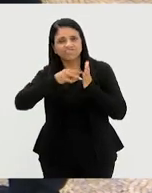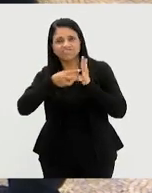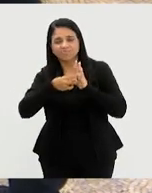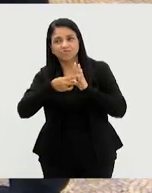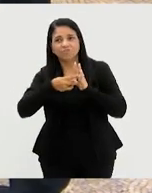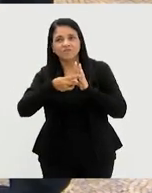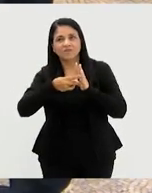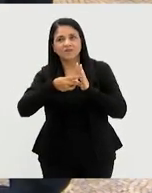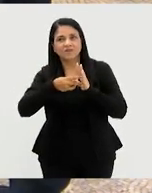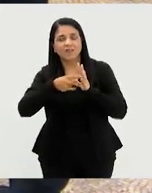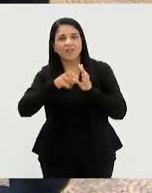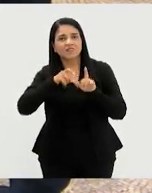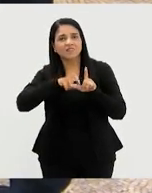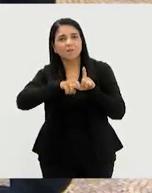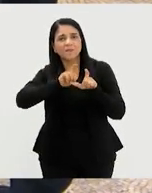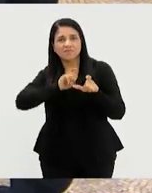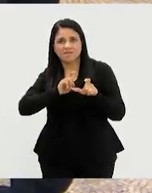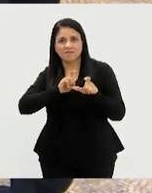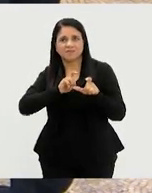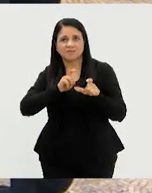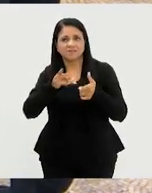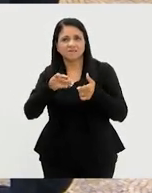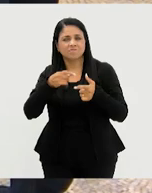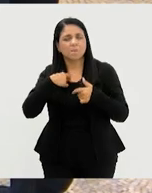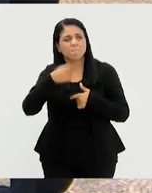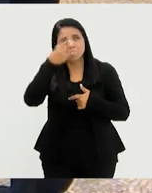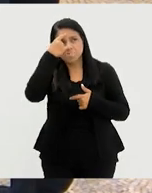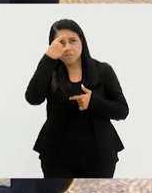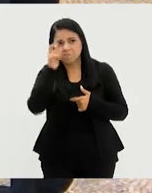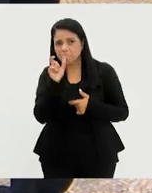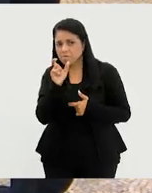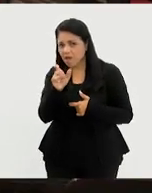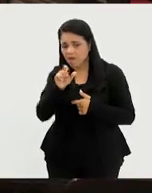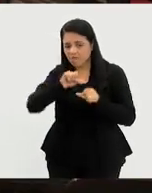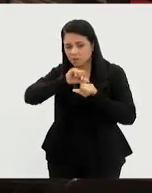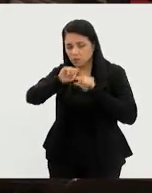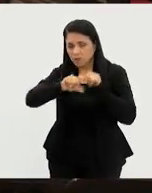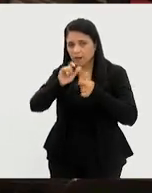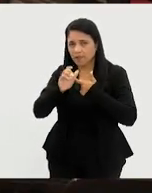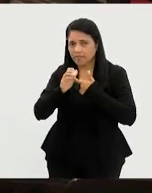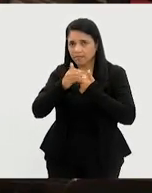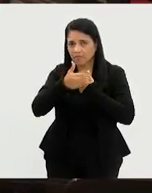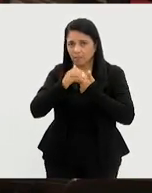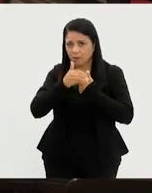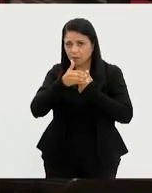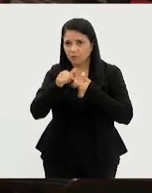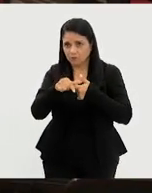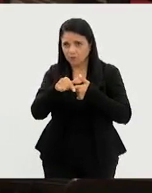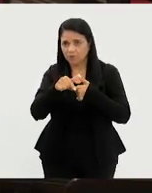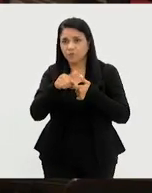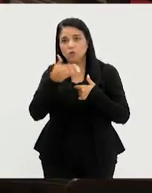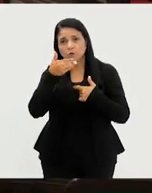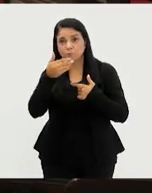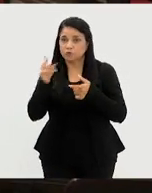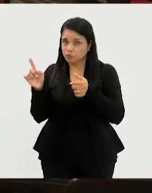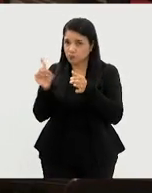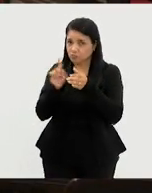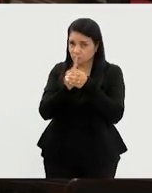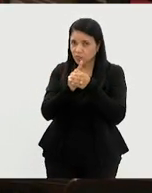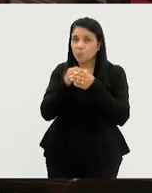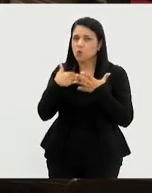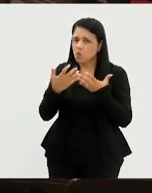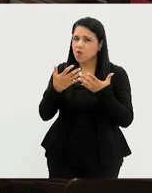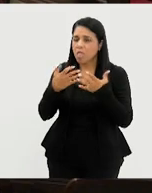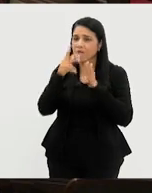independência só para senhor pensar nesse tema mas já tô pedindo também com autoria porque nesse caso